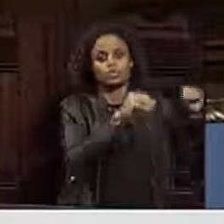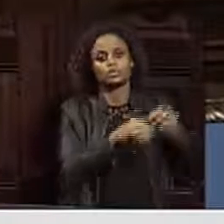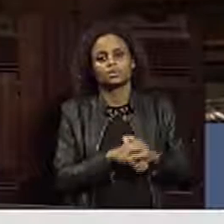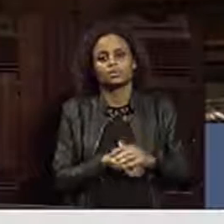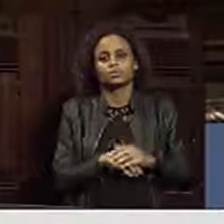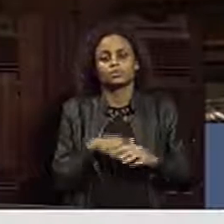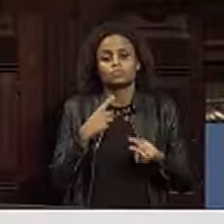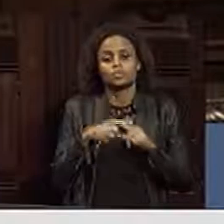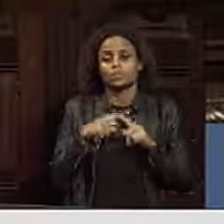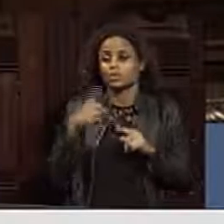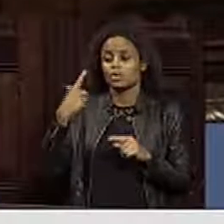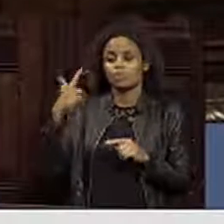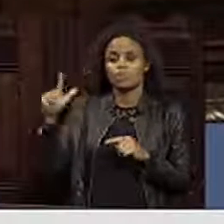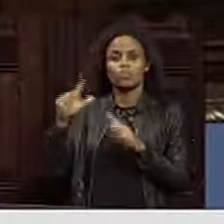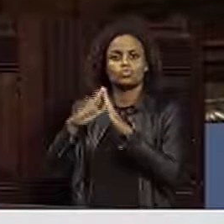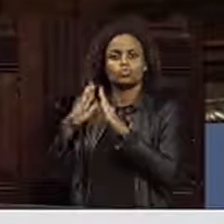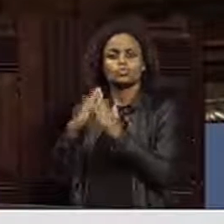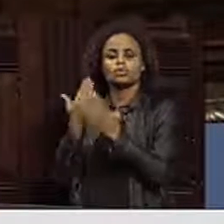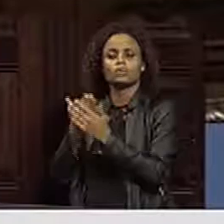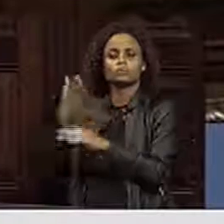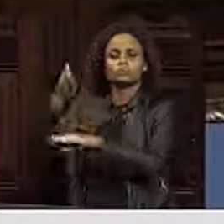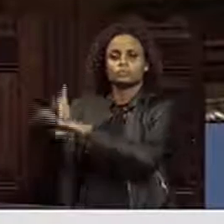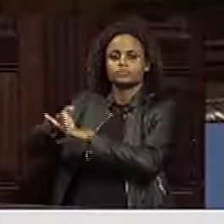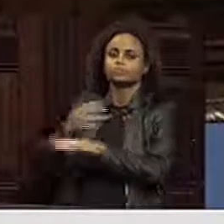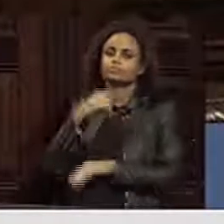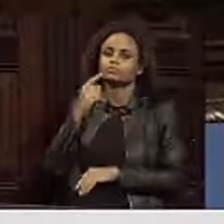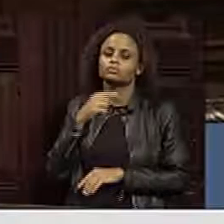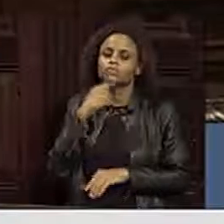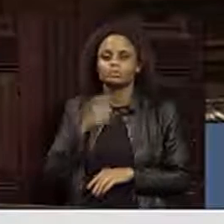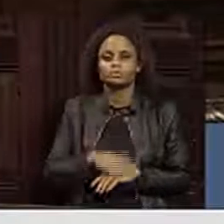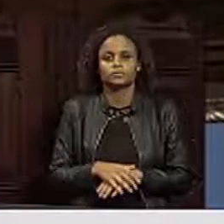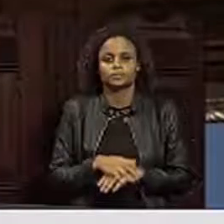grupo, uma facção criminosa.